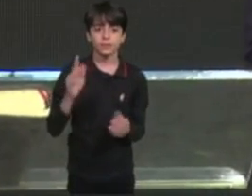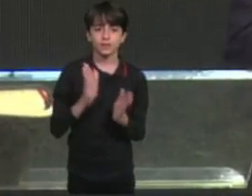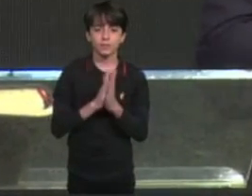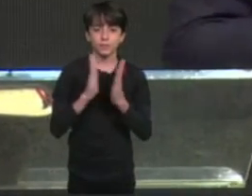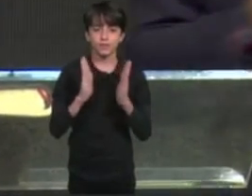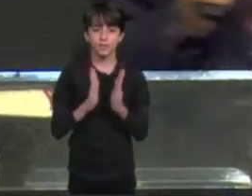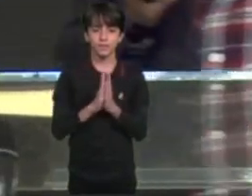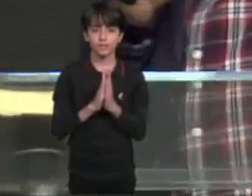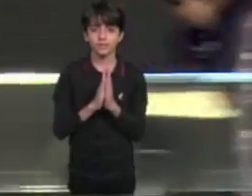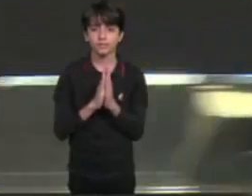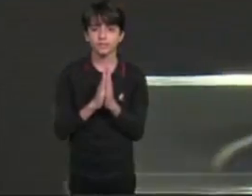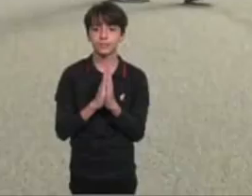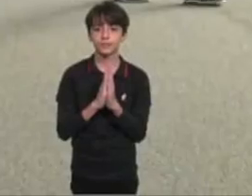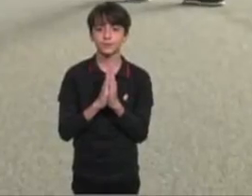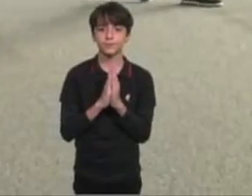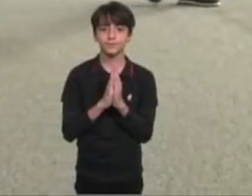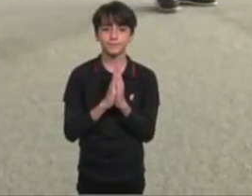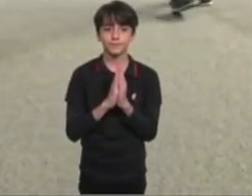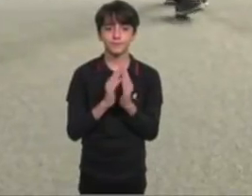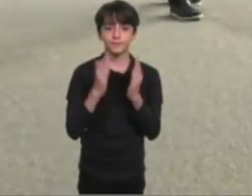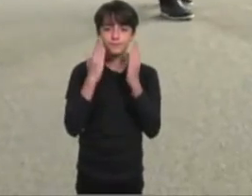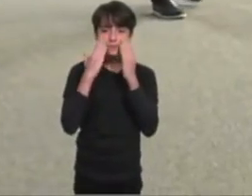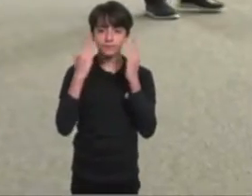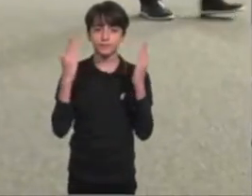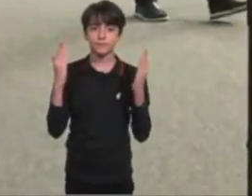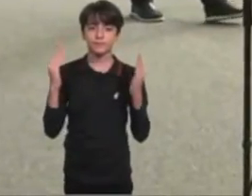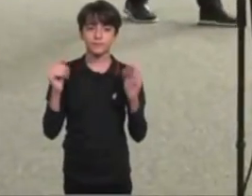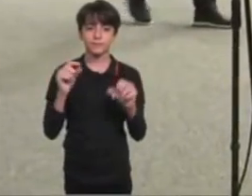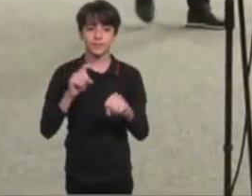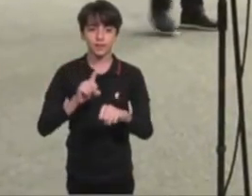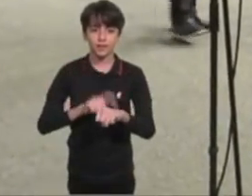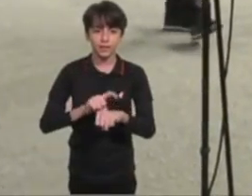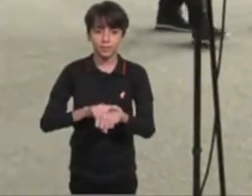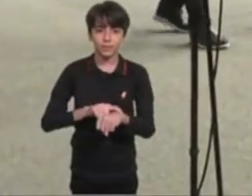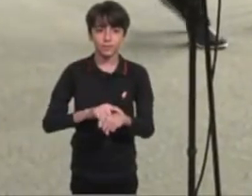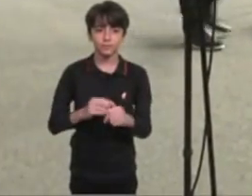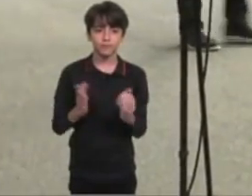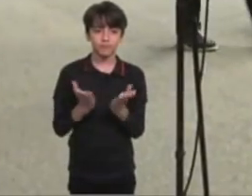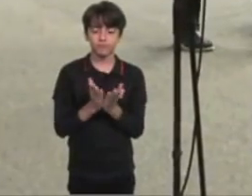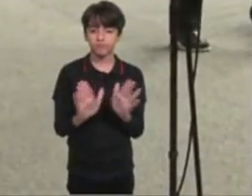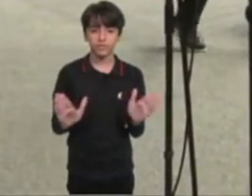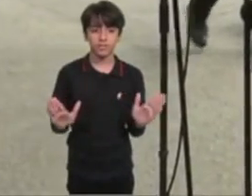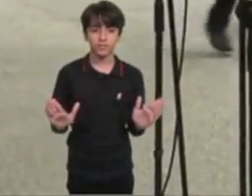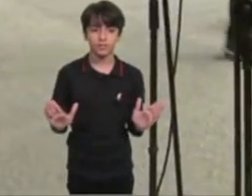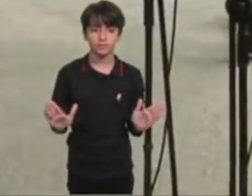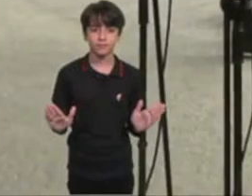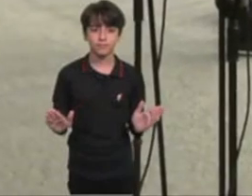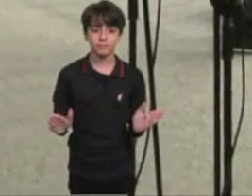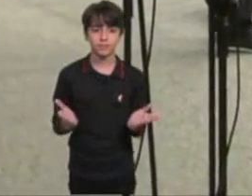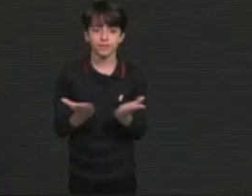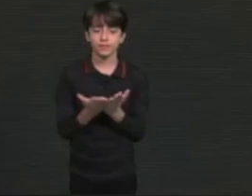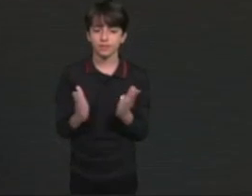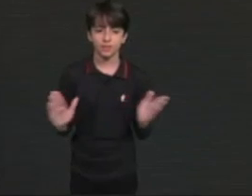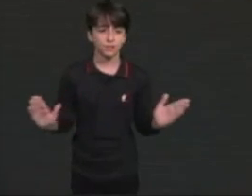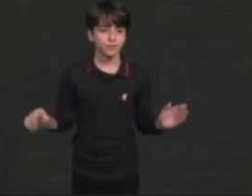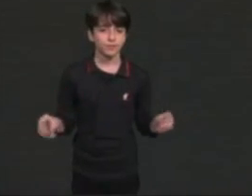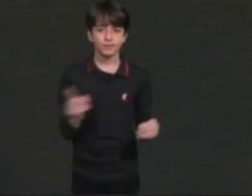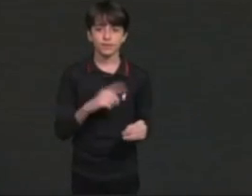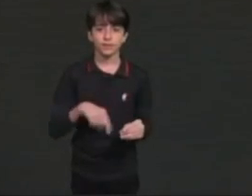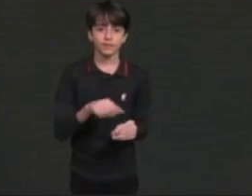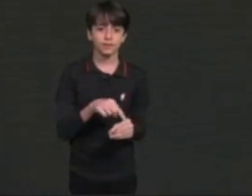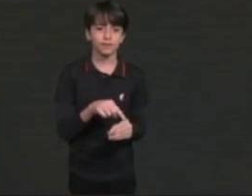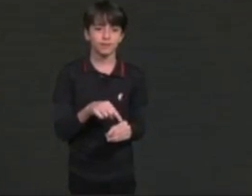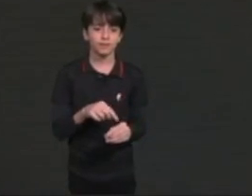alguém mas vai chegar o tempo que vai fazer isso Acabou chega tá errado então